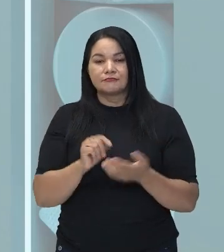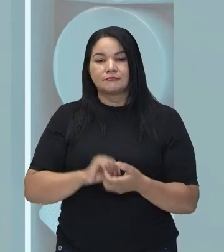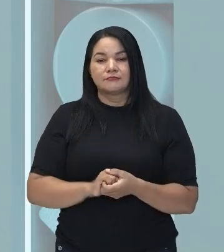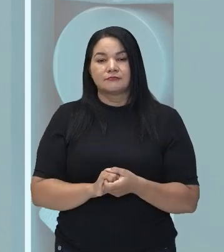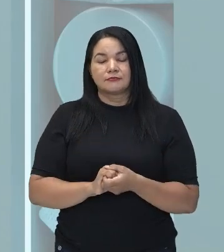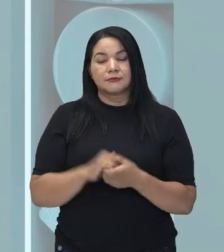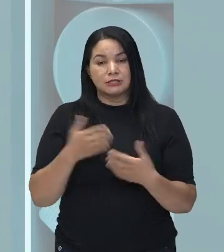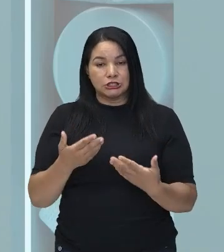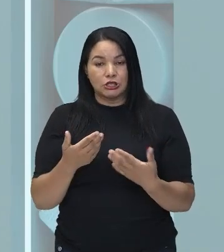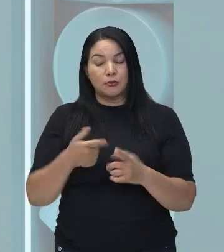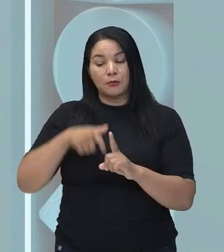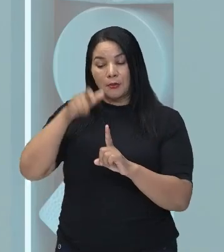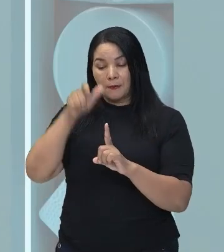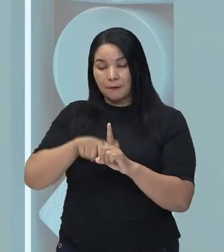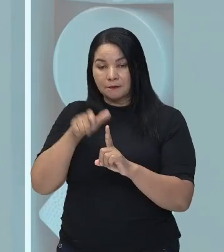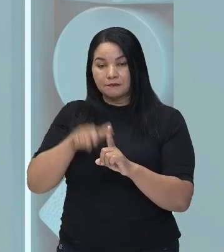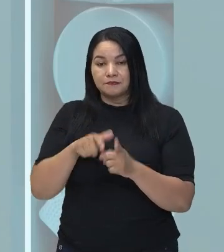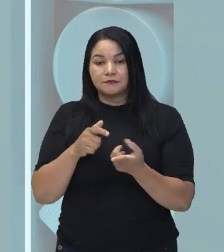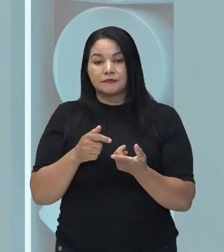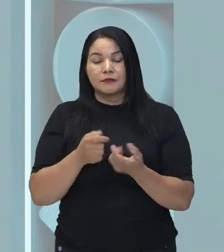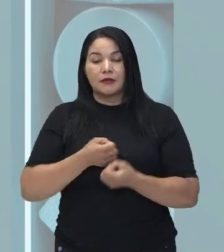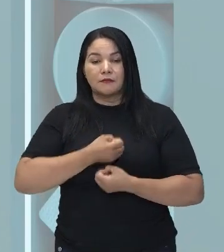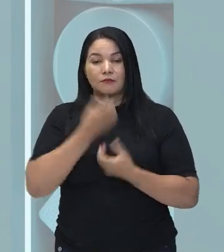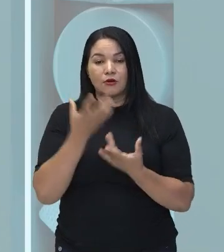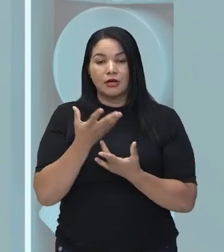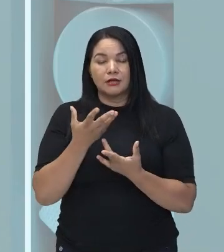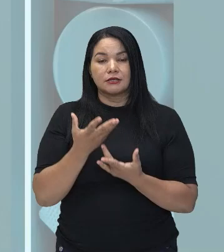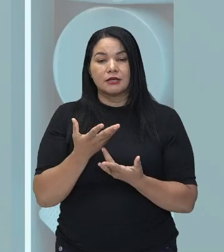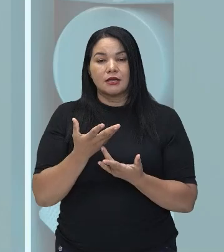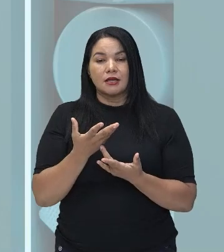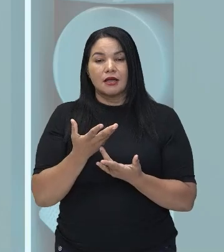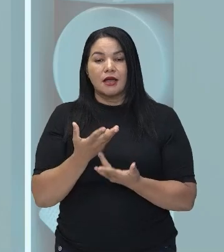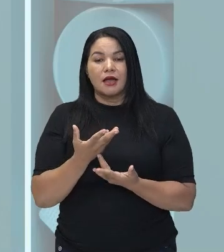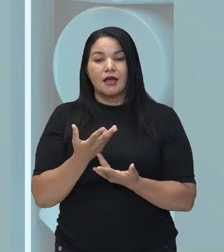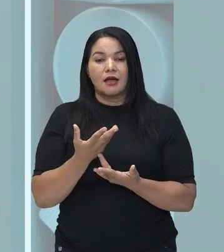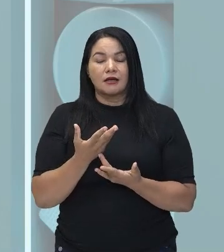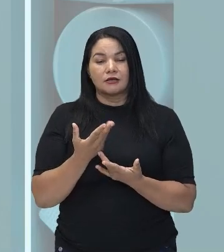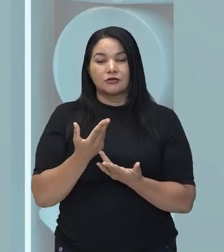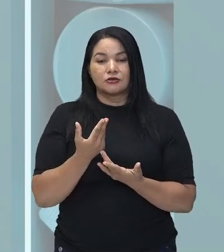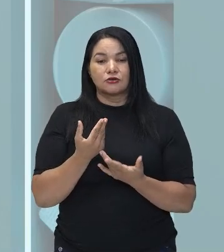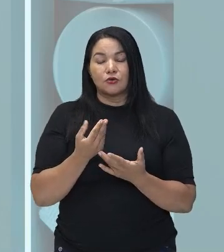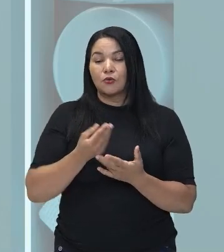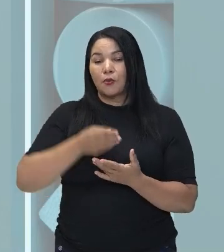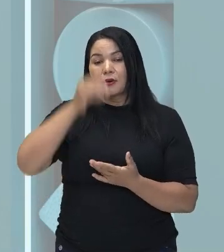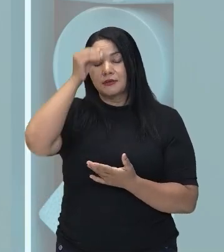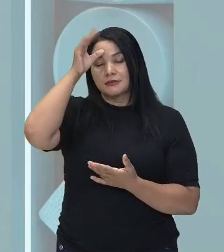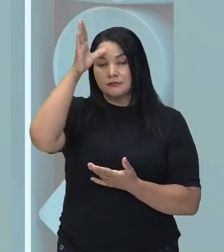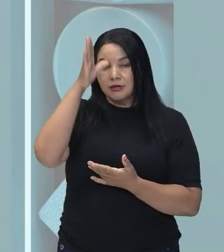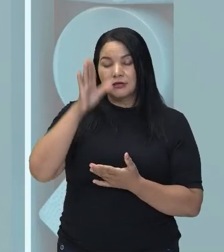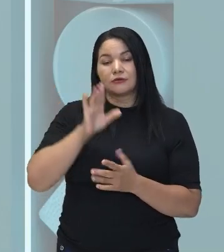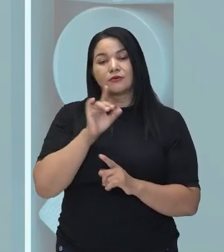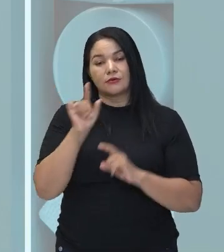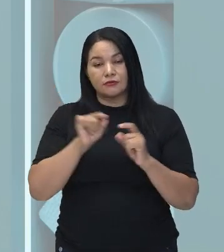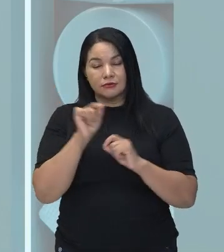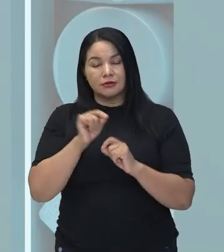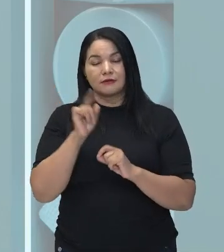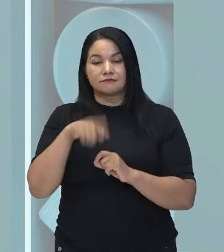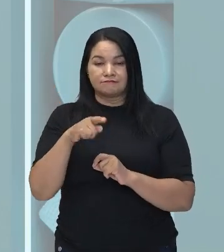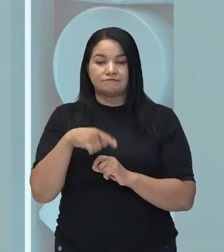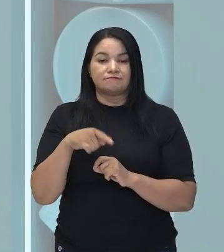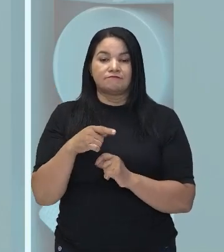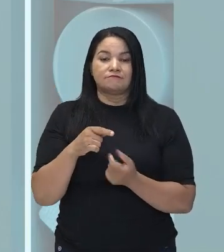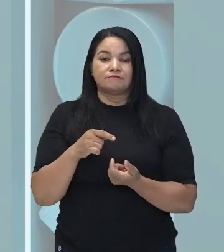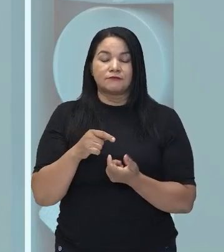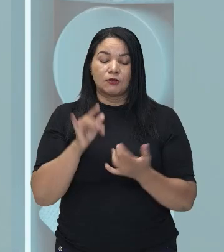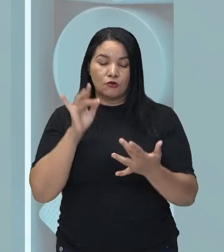este poeta-filósofo, o que seria de fato a verdadeira fonte do conhecimento, correto? E também este era